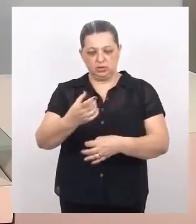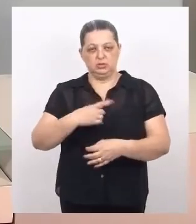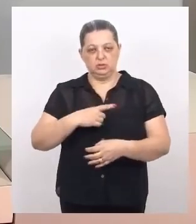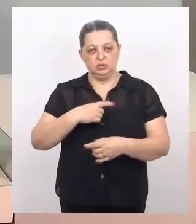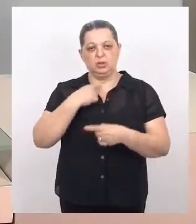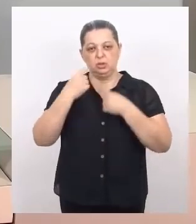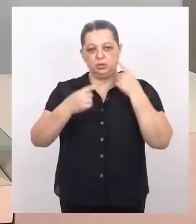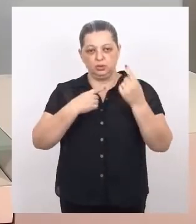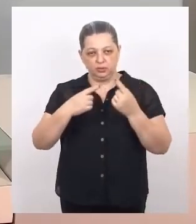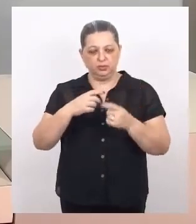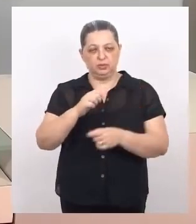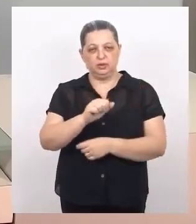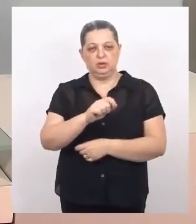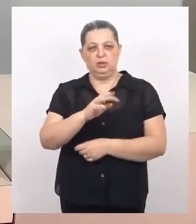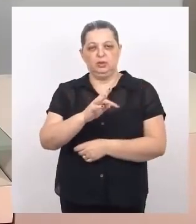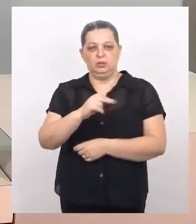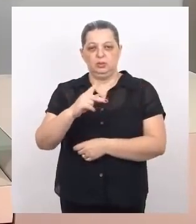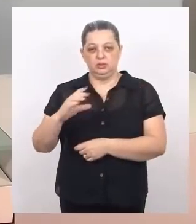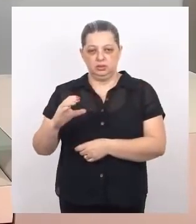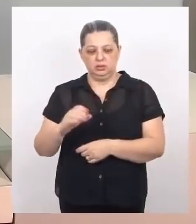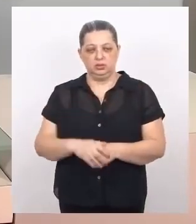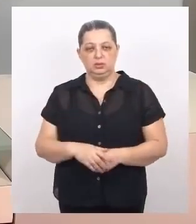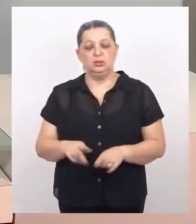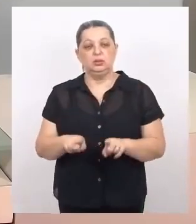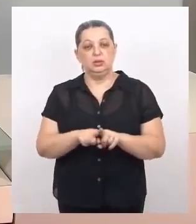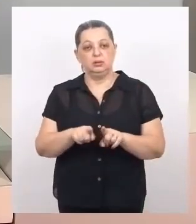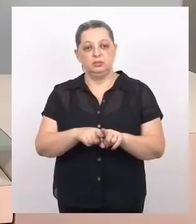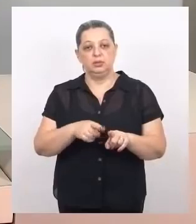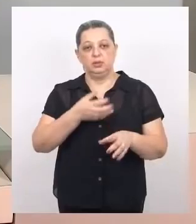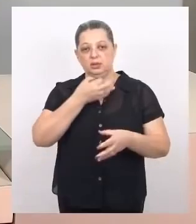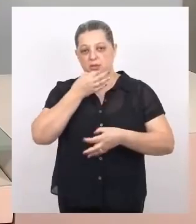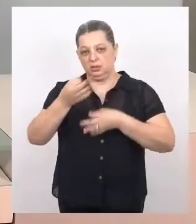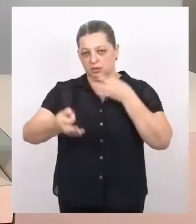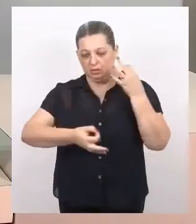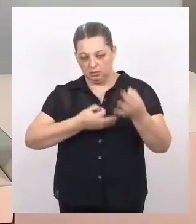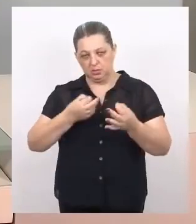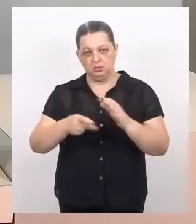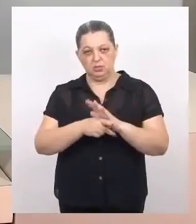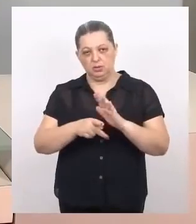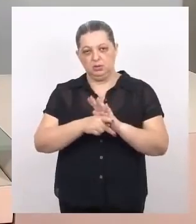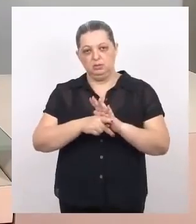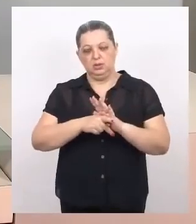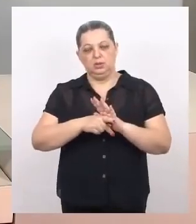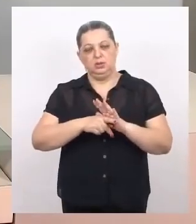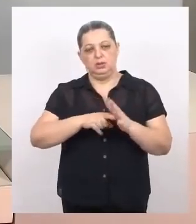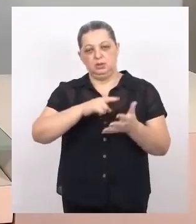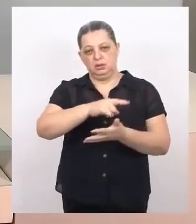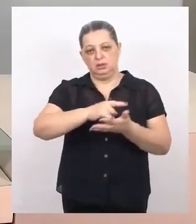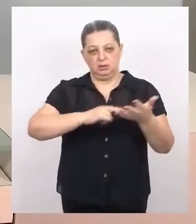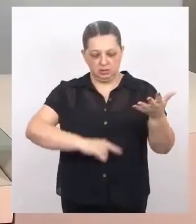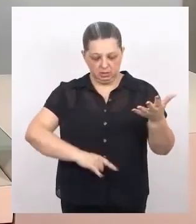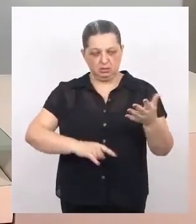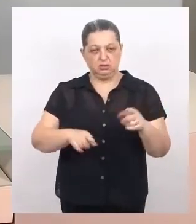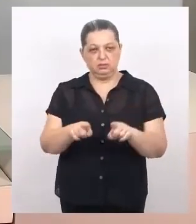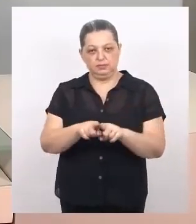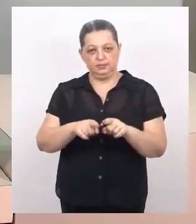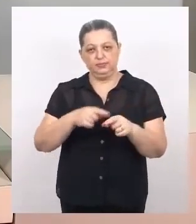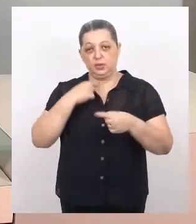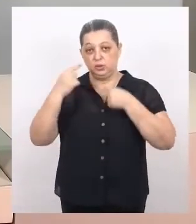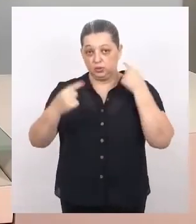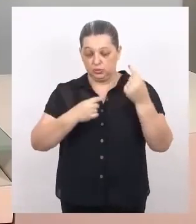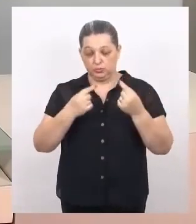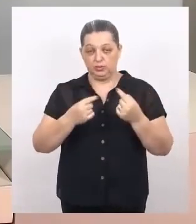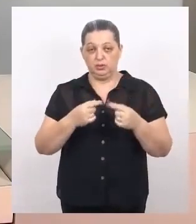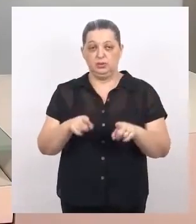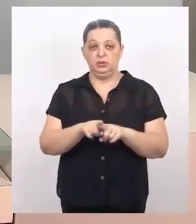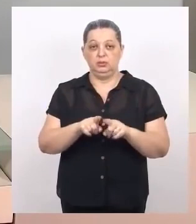ATPC, inclusive uma sugestão de fazer um formulário para tirar dúvidas, e o pessoal está pedindo também a resolução. Quanto à resolução, gente,